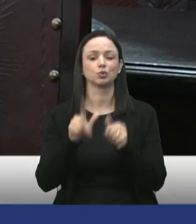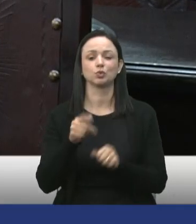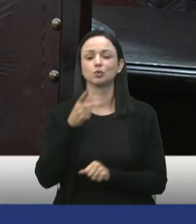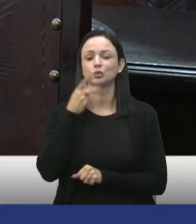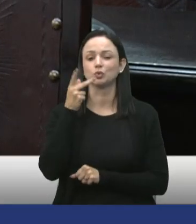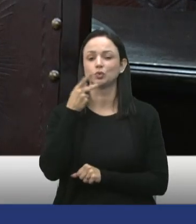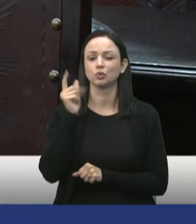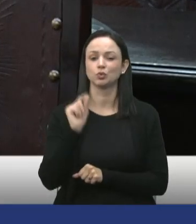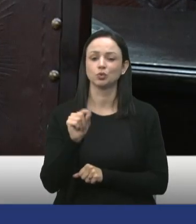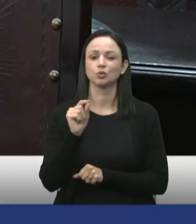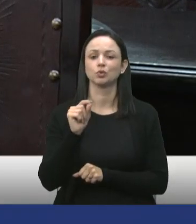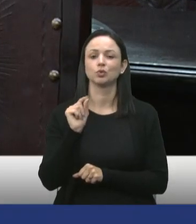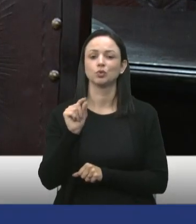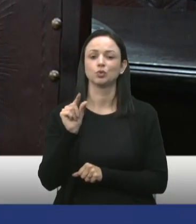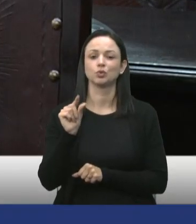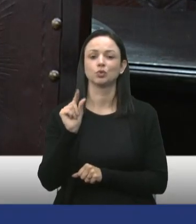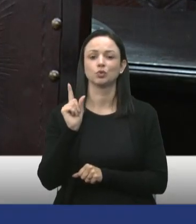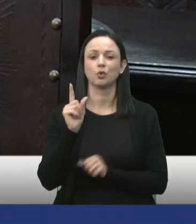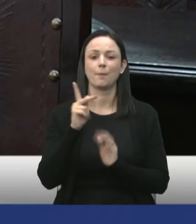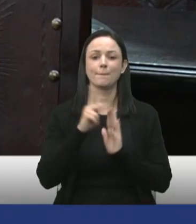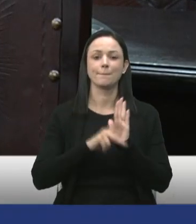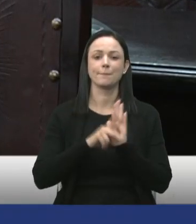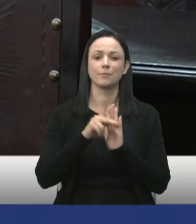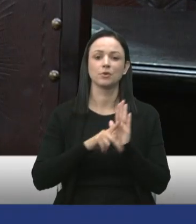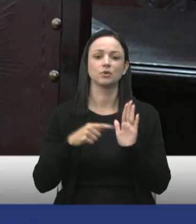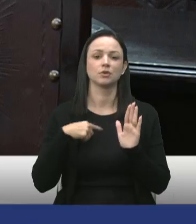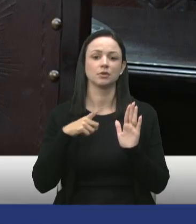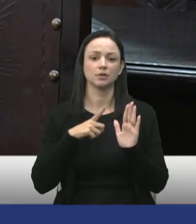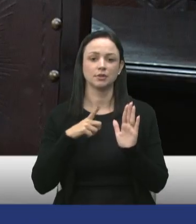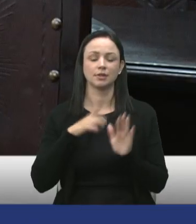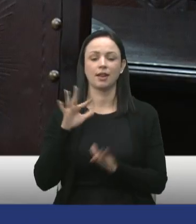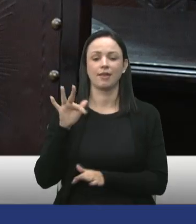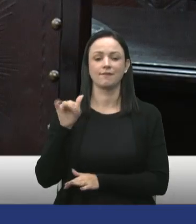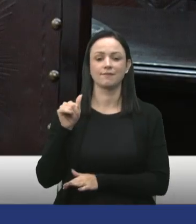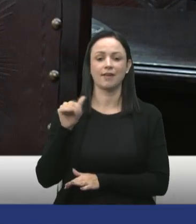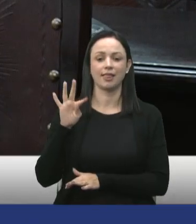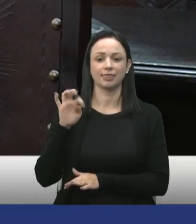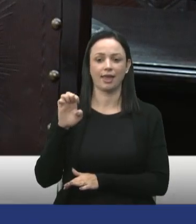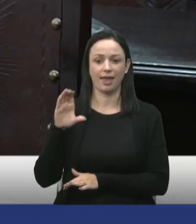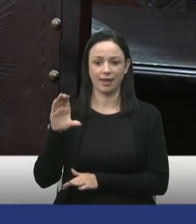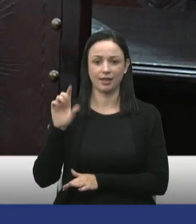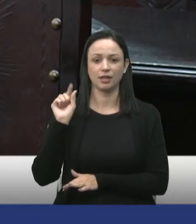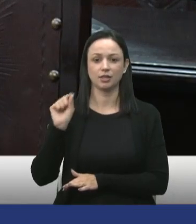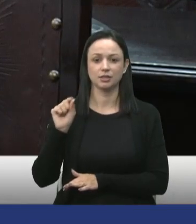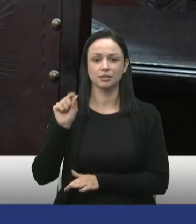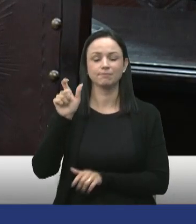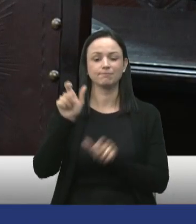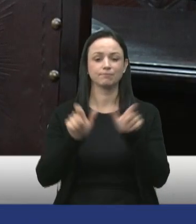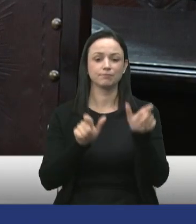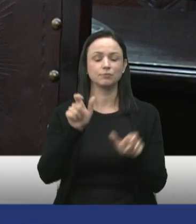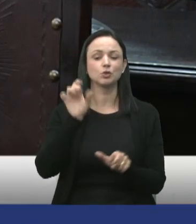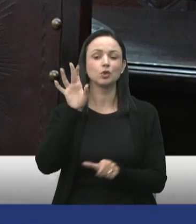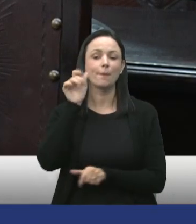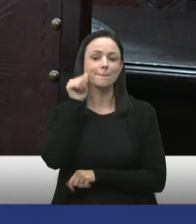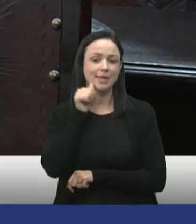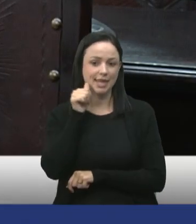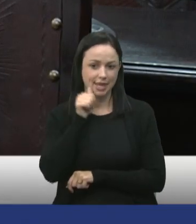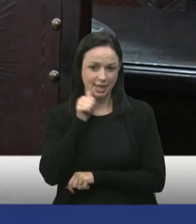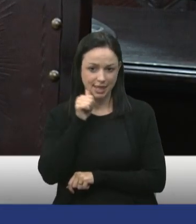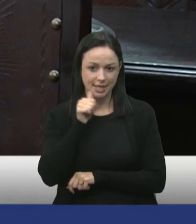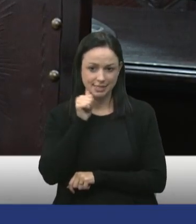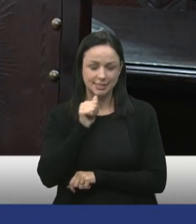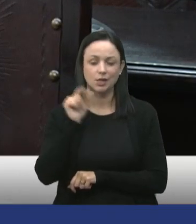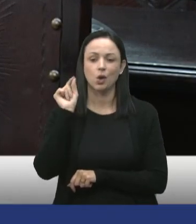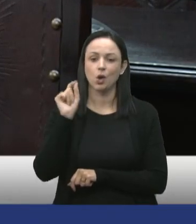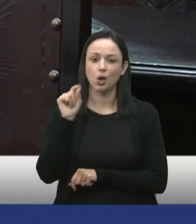falar um pouquinho sobre um projeto que eu tenho na FATEC, com meninas, que visa